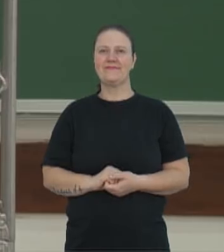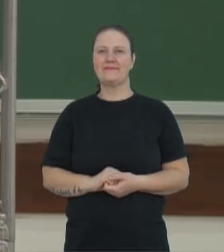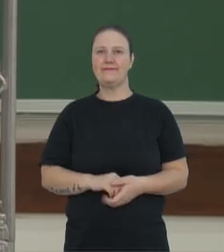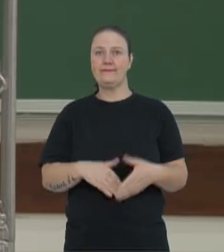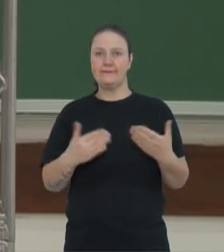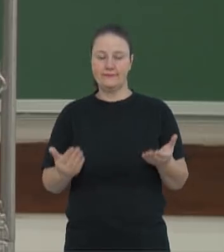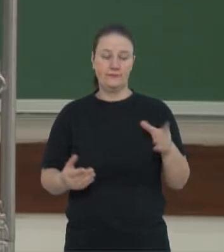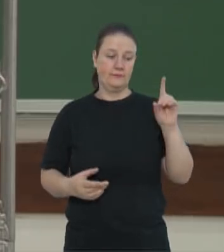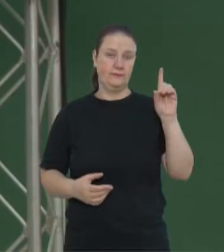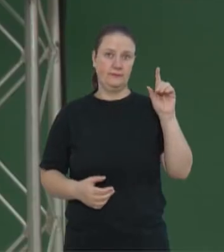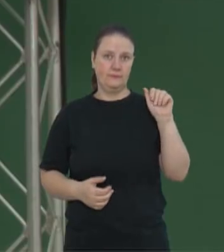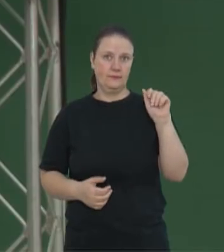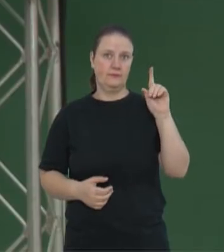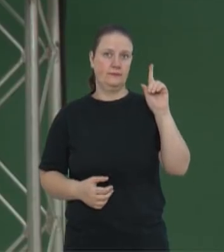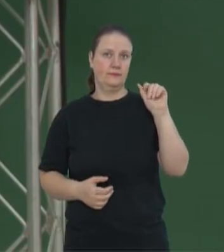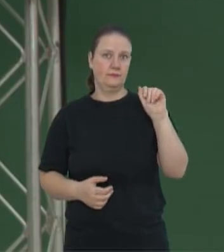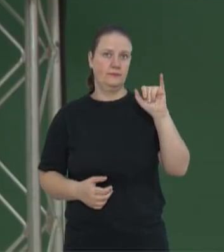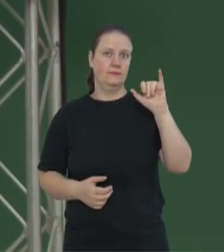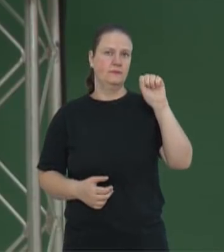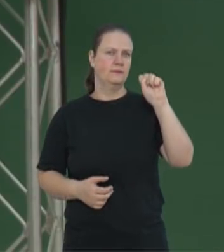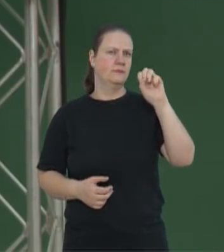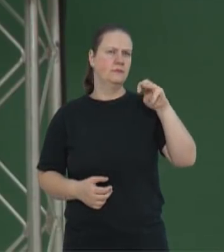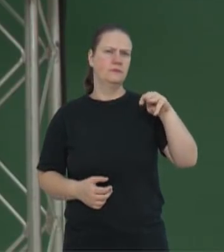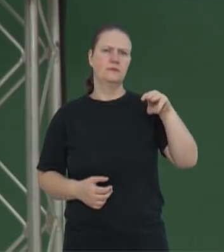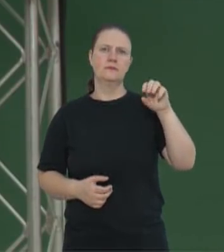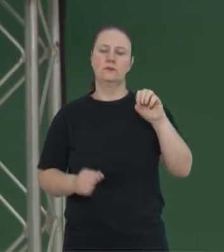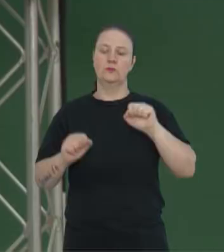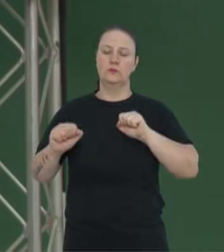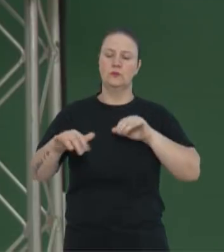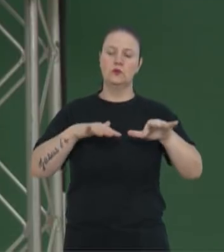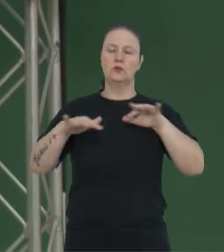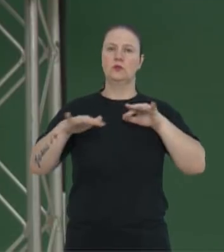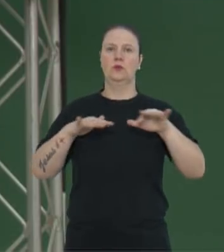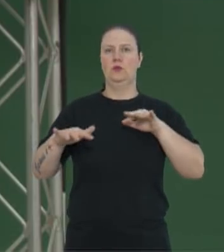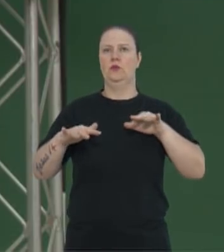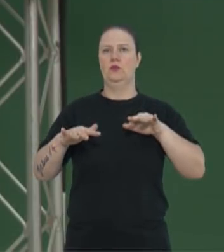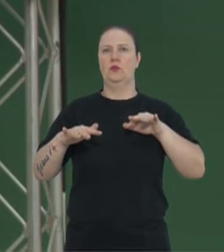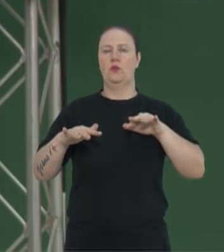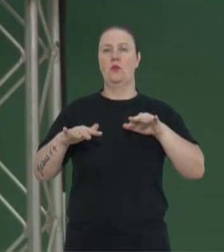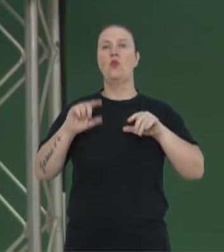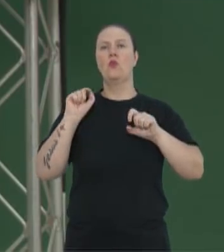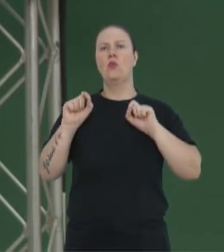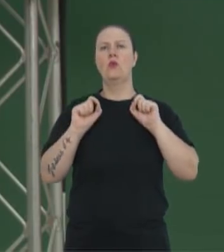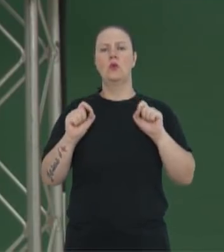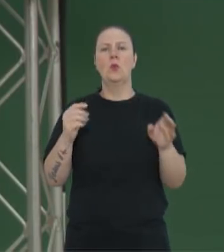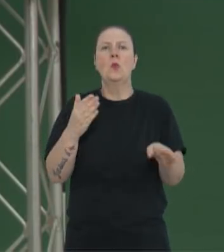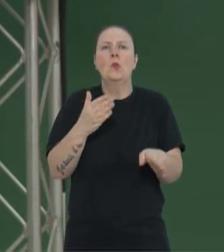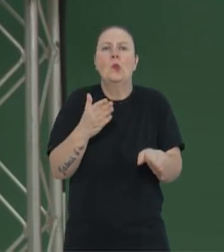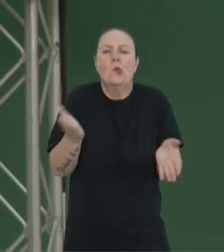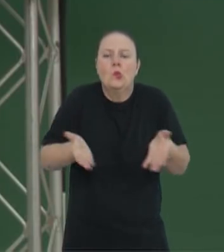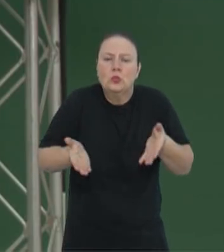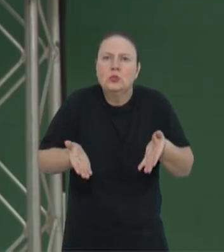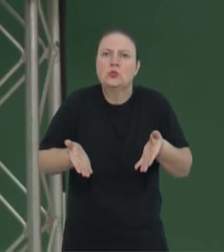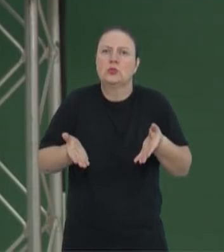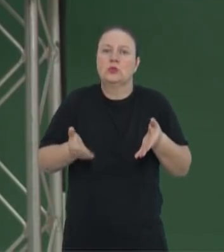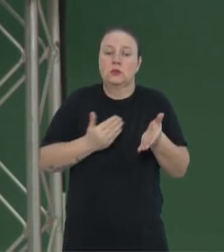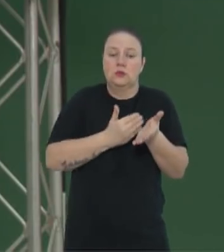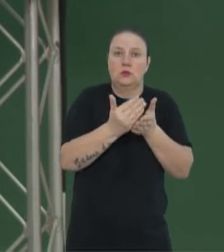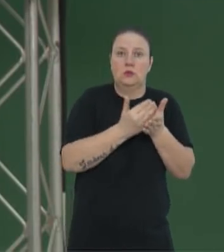O dadaísmo, né? Lembrando o dadaísmo, que foi um movimento de vanguarda, um movimento moderno do início do